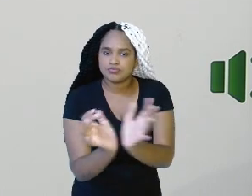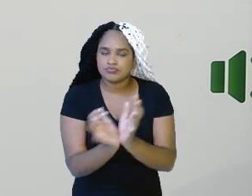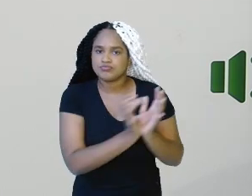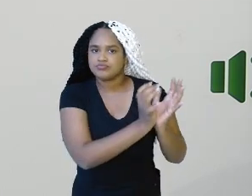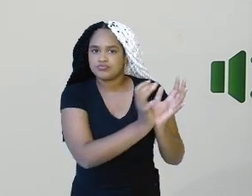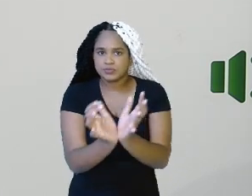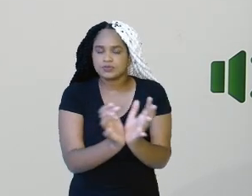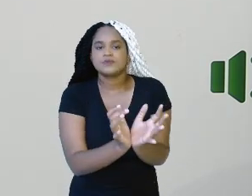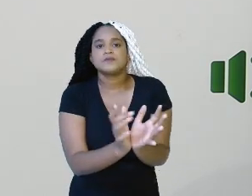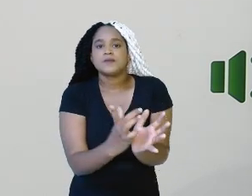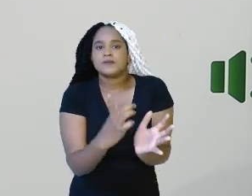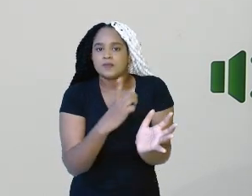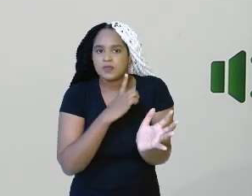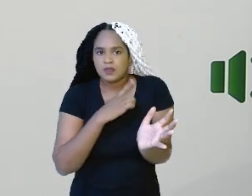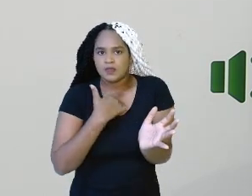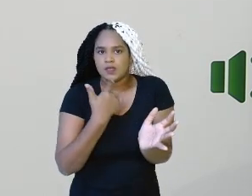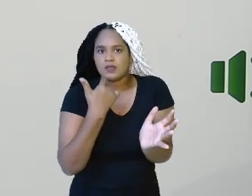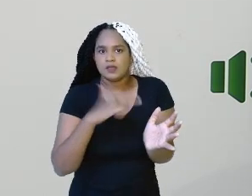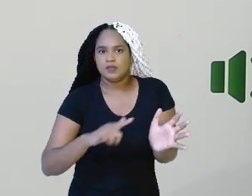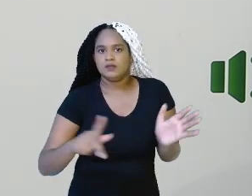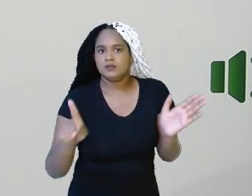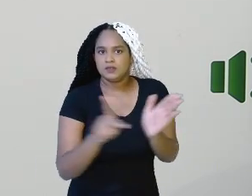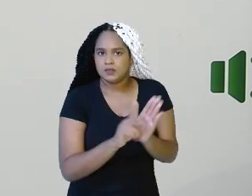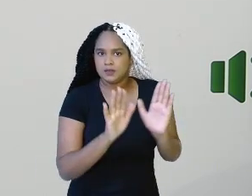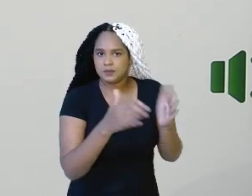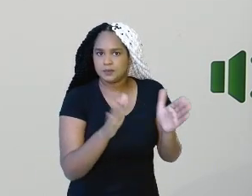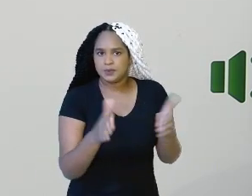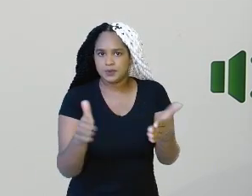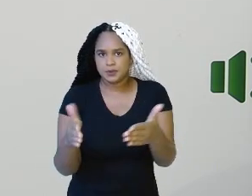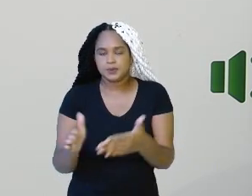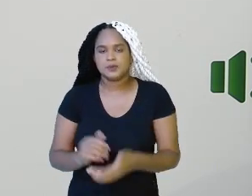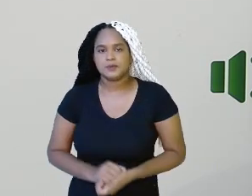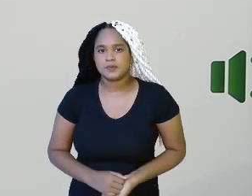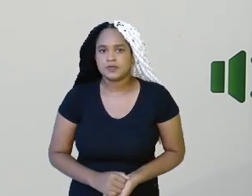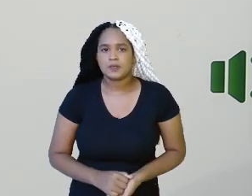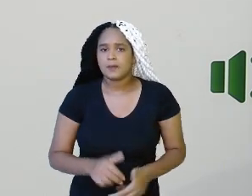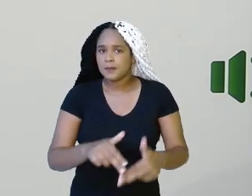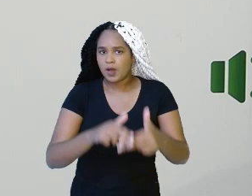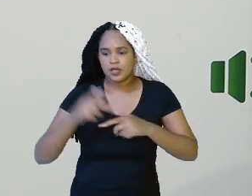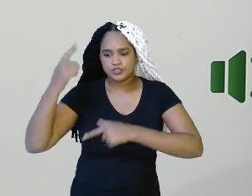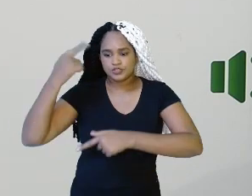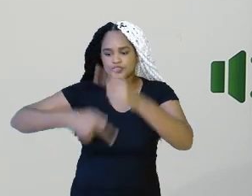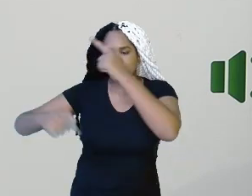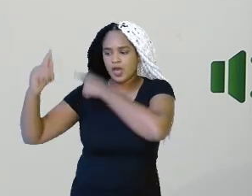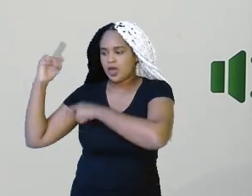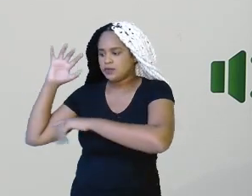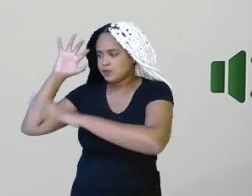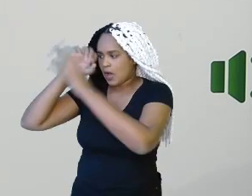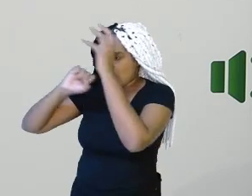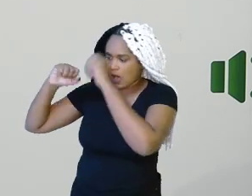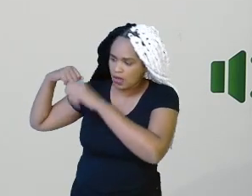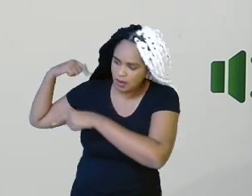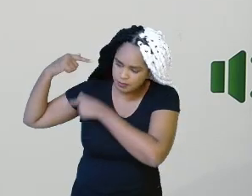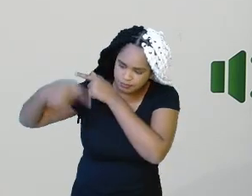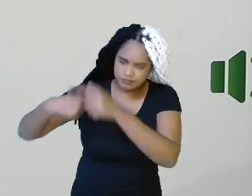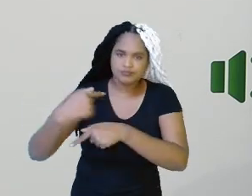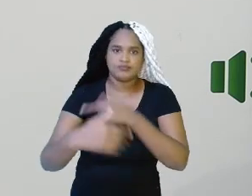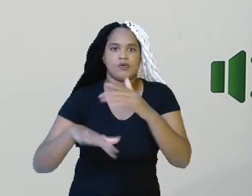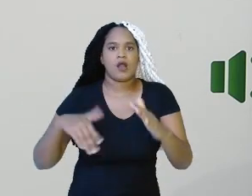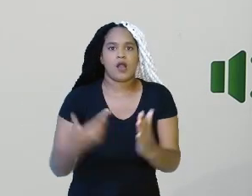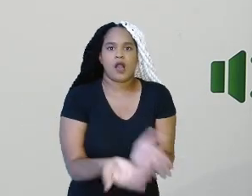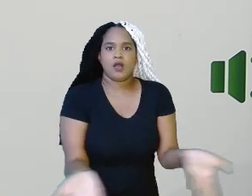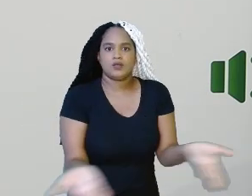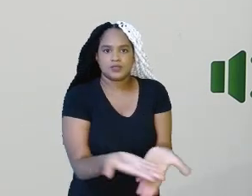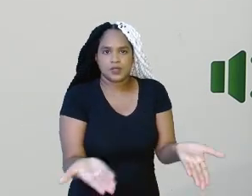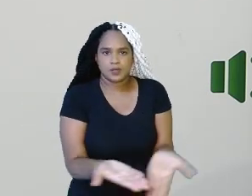grupos, eles falam idiomas próprios que vieram dos seus pais, que eles aprenderam com seus pais. Isso é